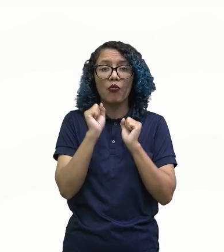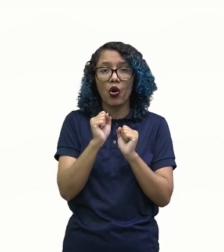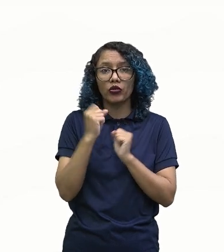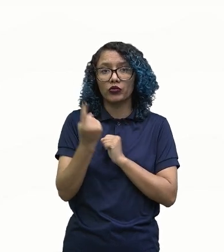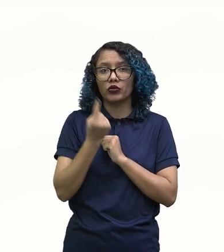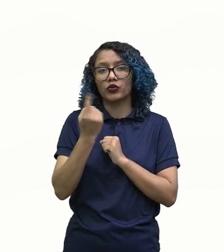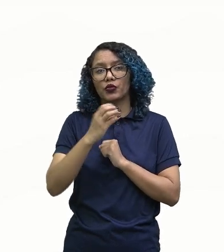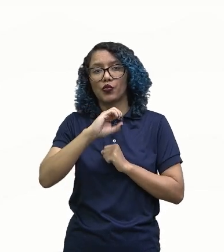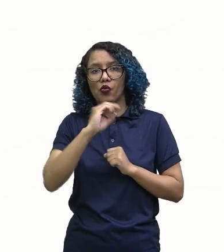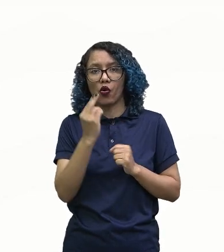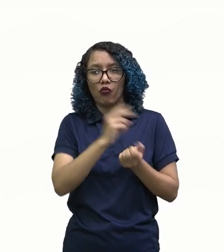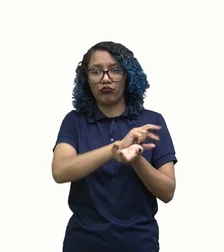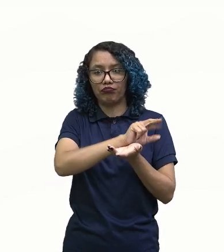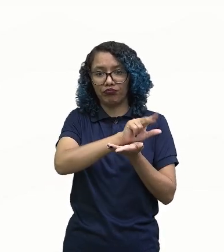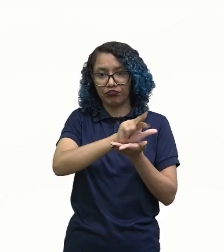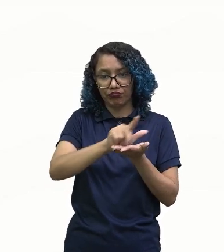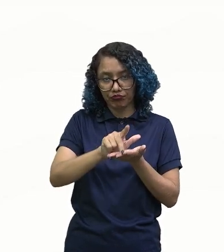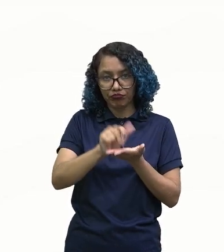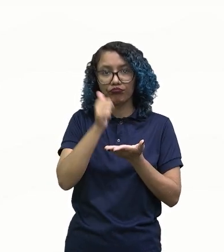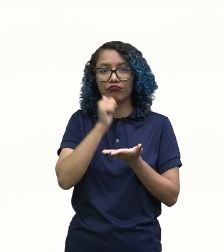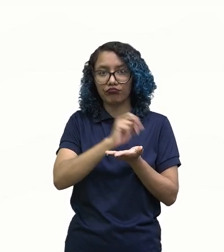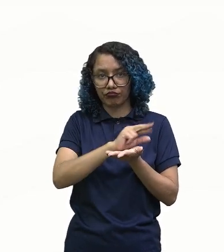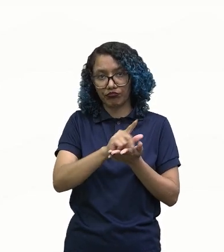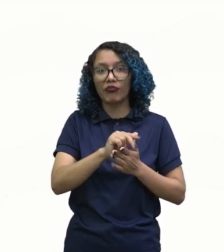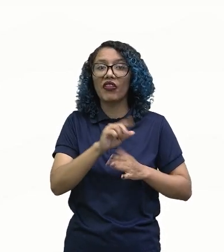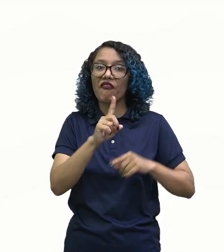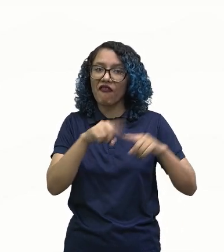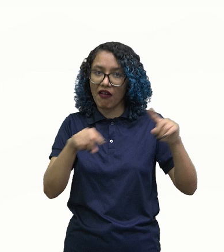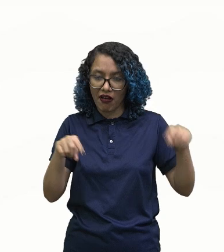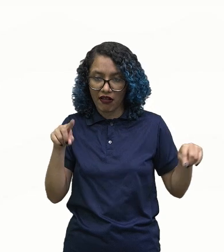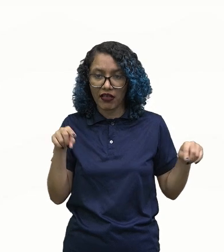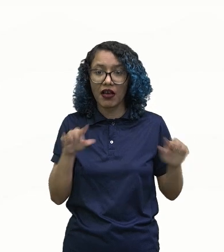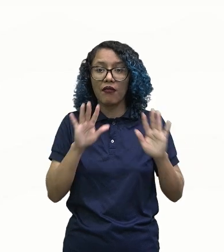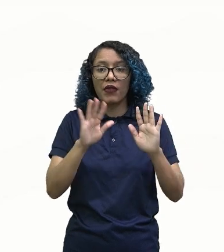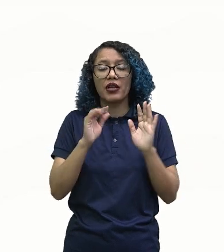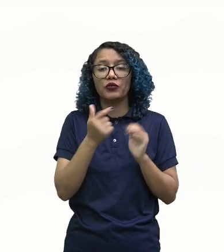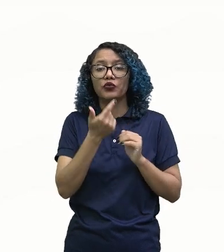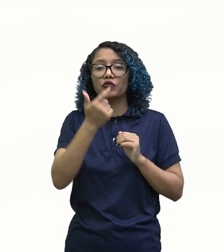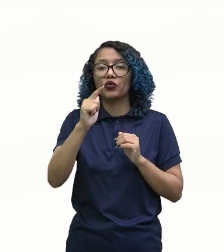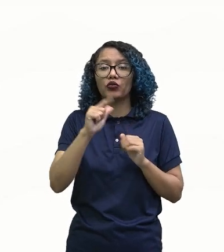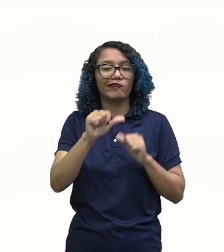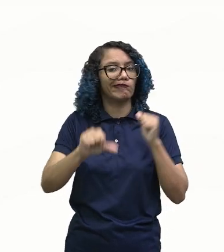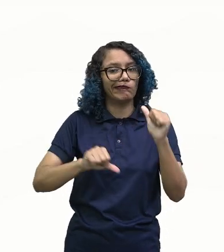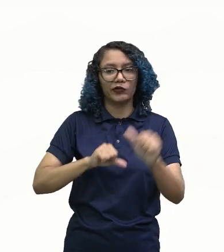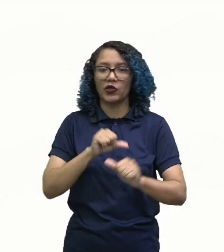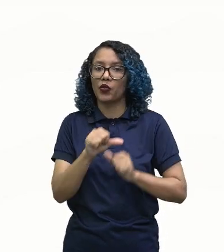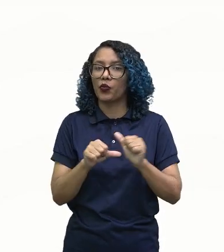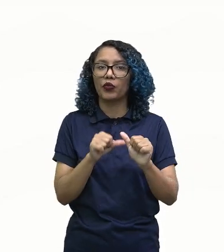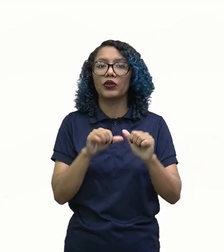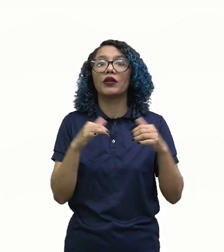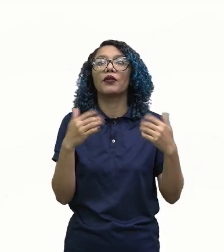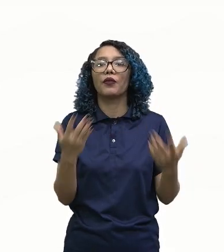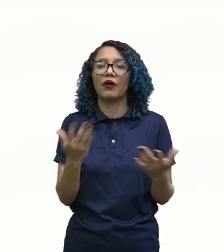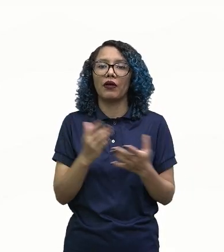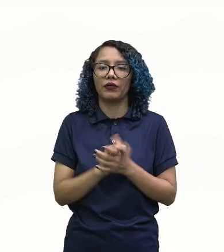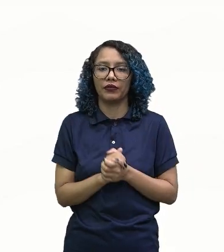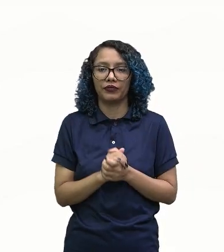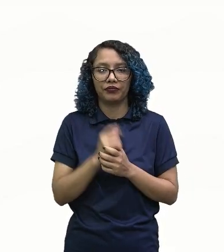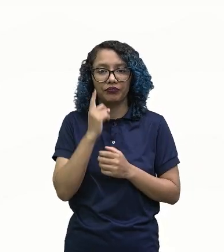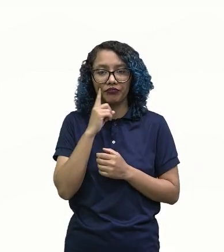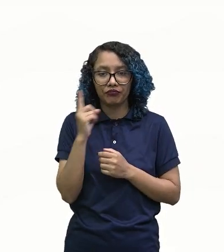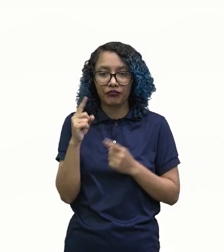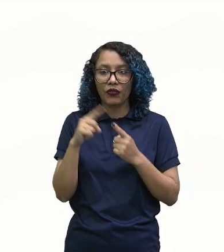singular quanto para o feminino plural. Eles variam. E do outro lado nós temos os invariáveis, que são aqueles que não mudam